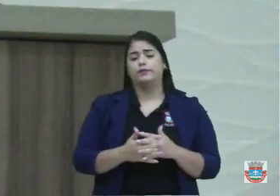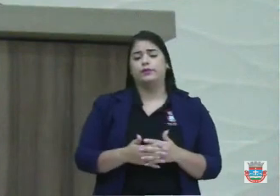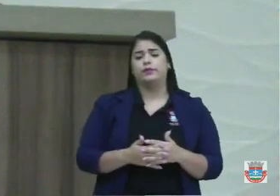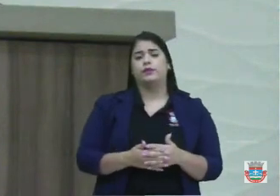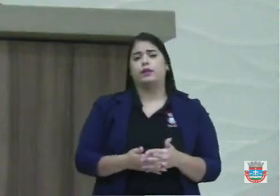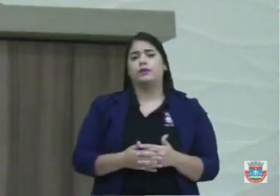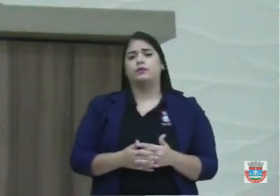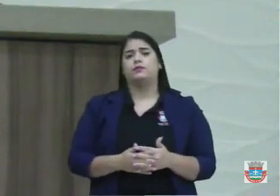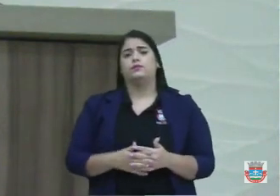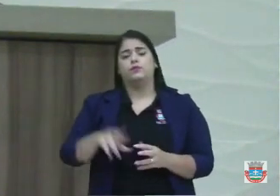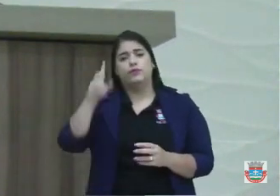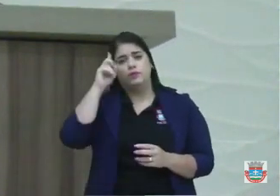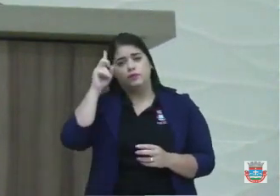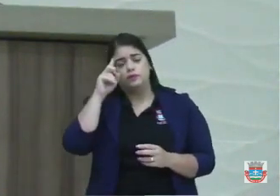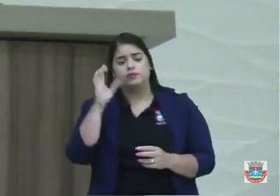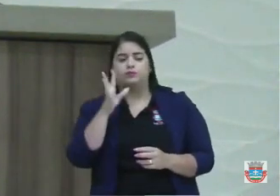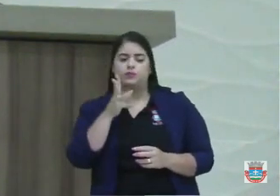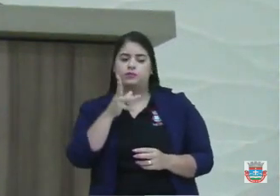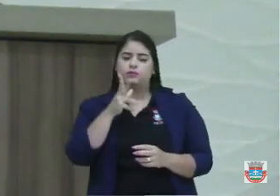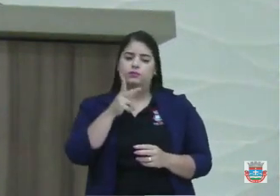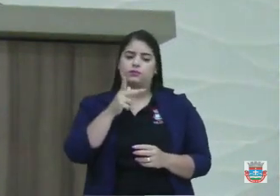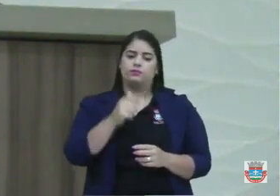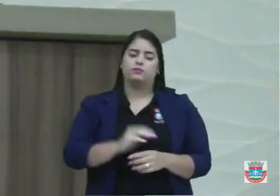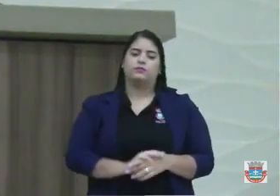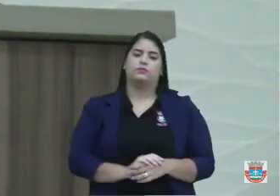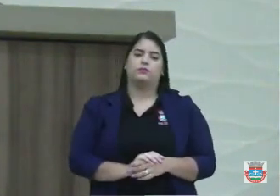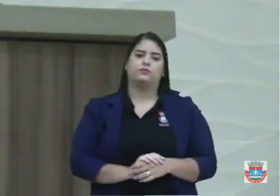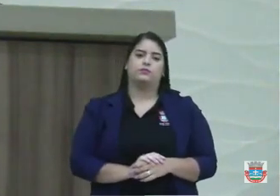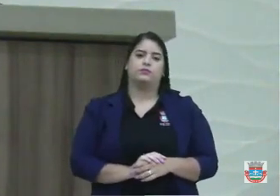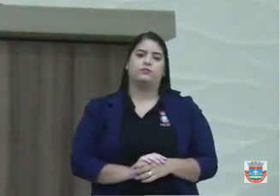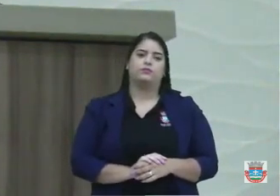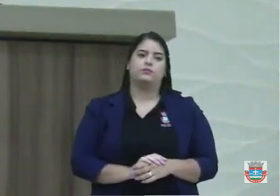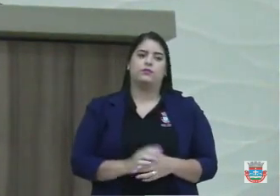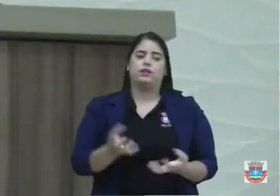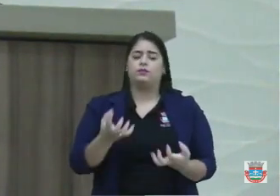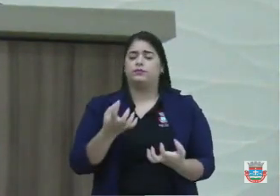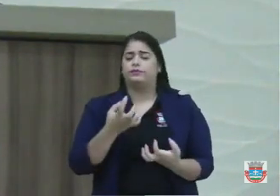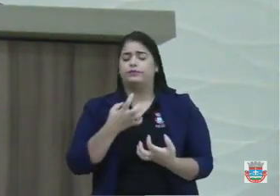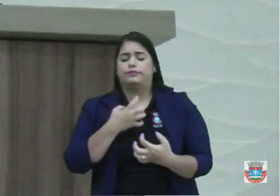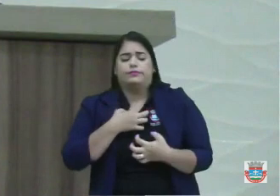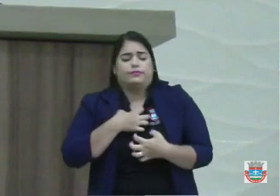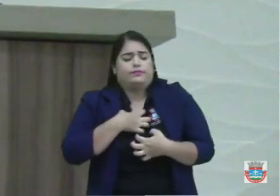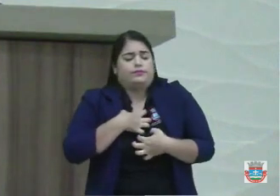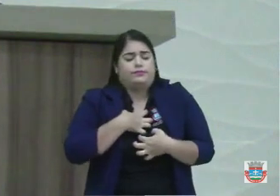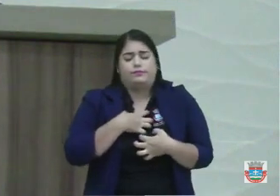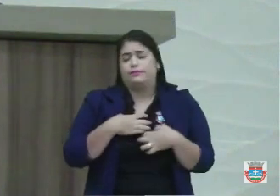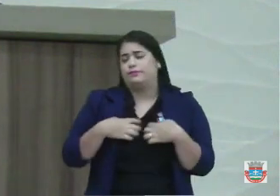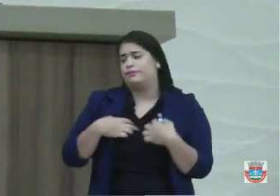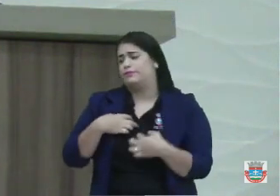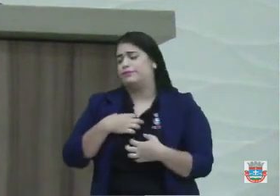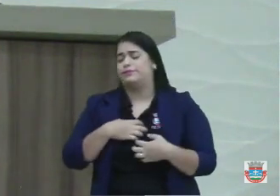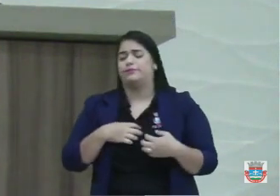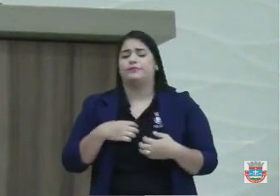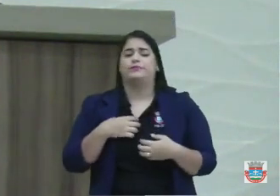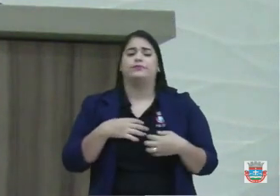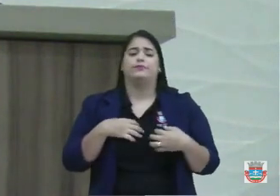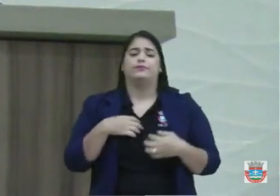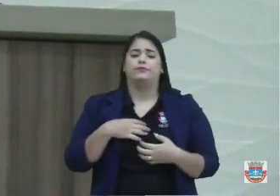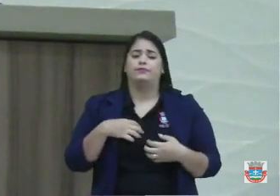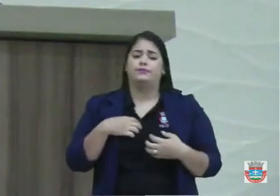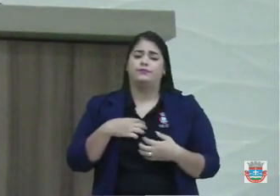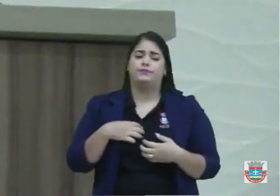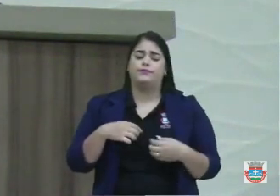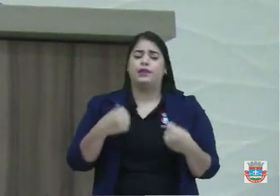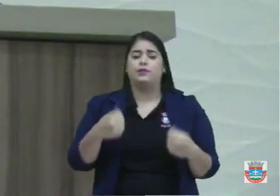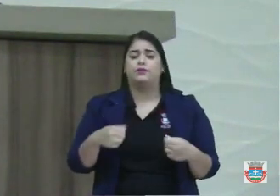vê as angústias de muitas pessoas que estão ali em um corredor. E que precisa de cirurgia, e